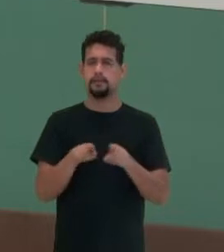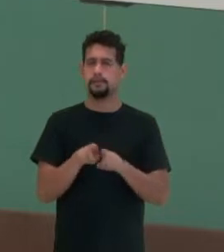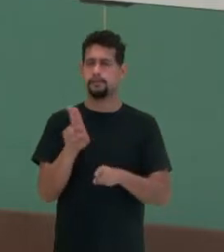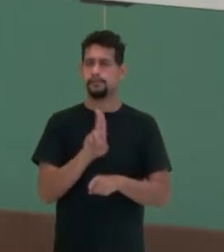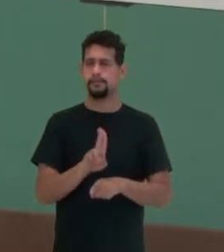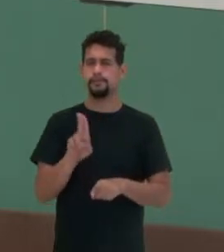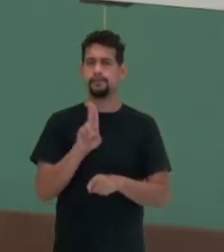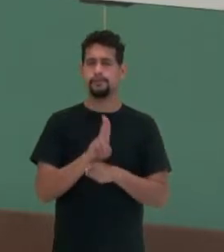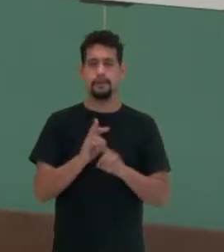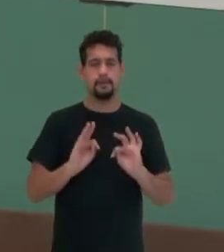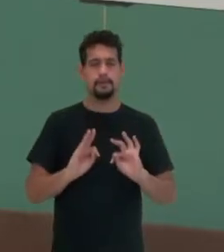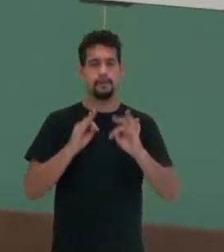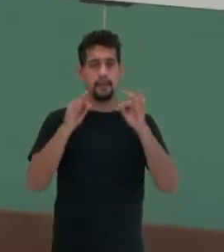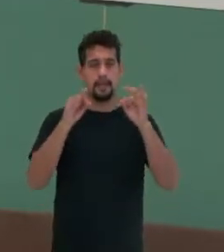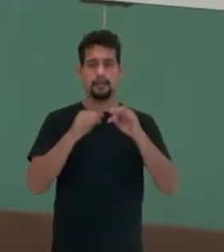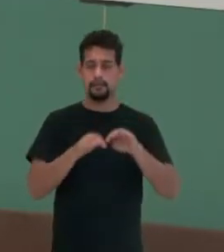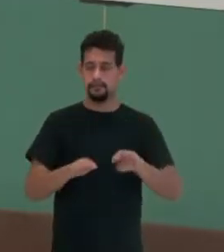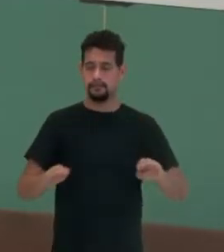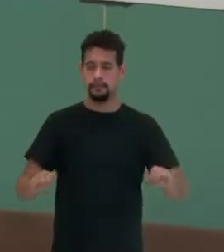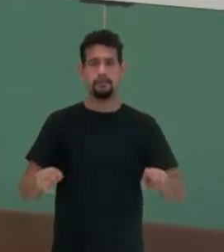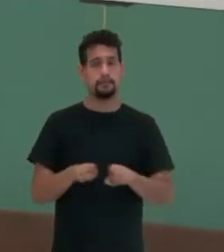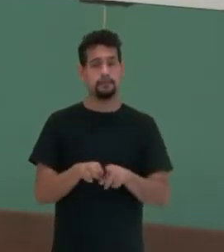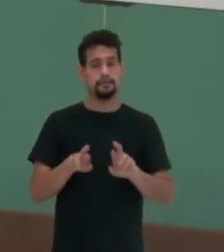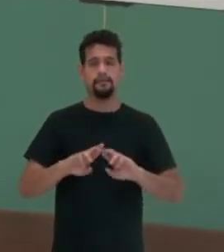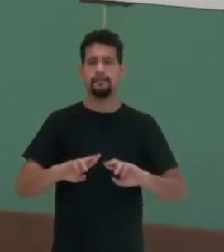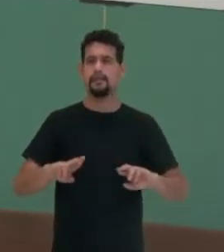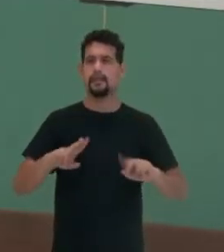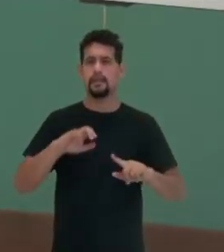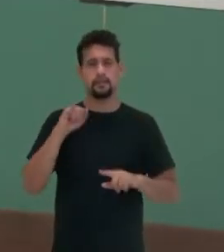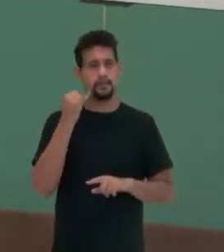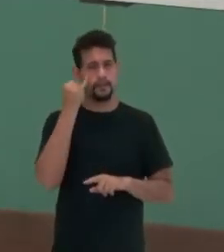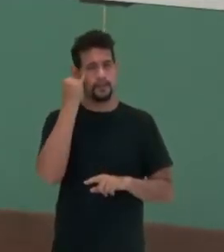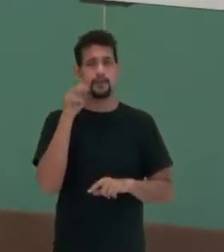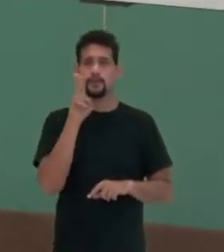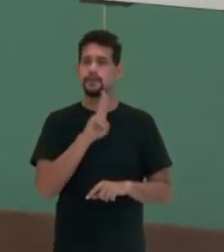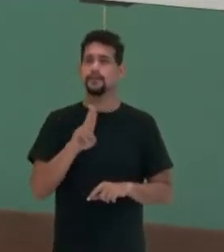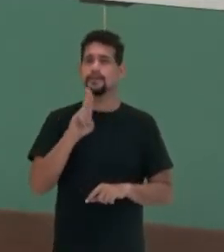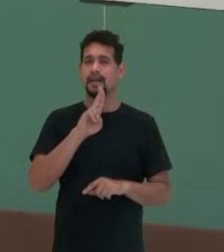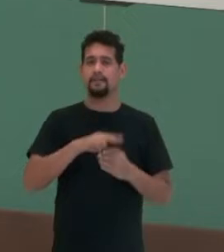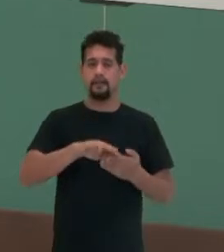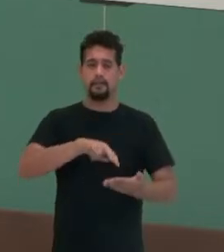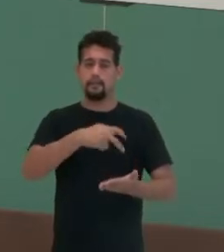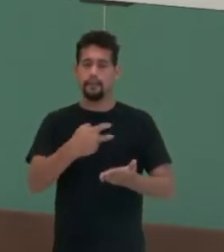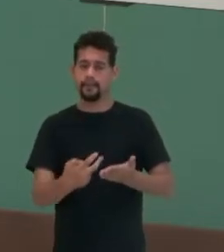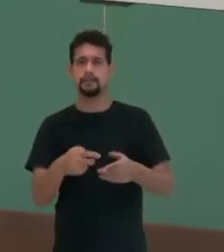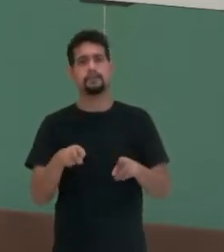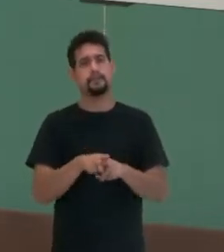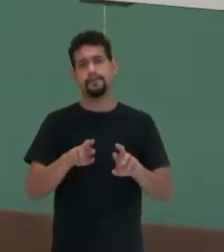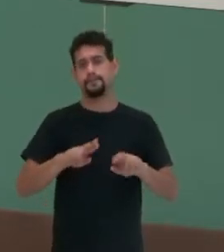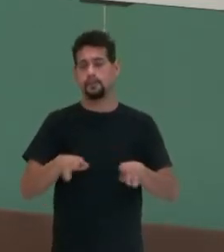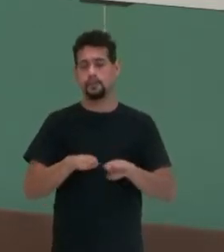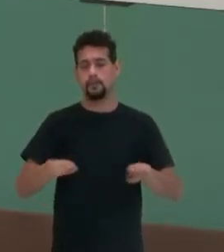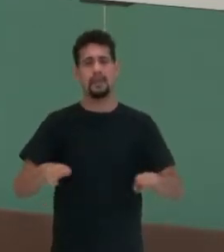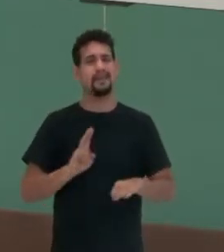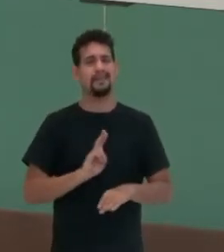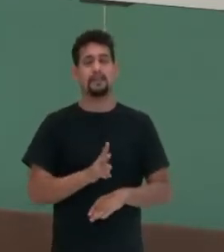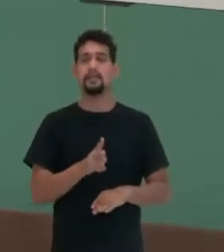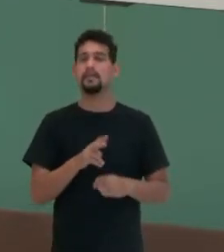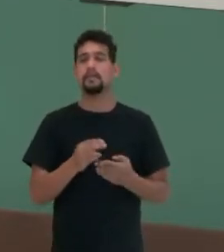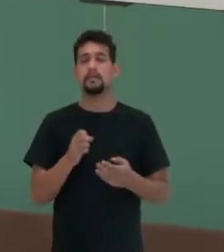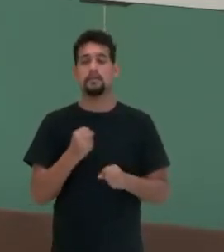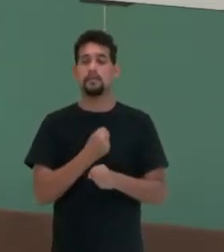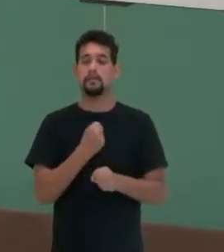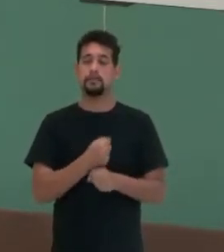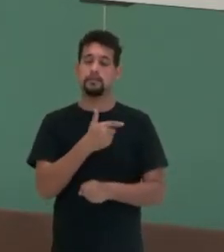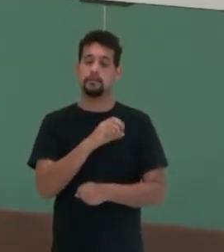utilizou mais essa técnica de chão, diferente dos japoneses que utilizavam mais as quedas. Tá? Então, é por isso que em